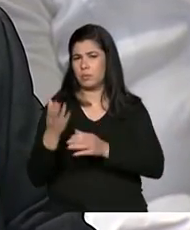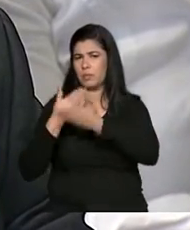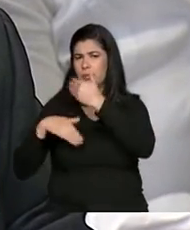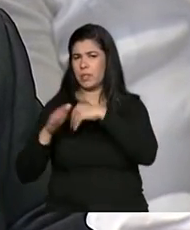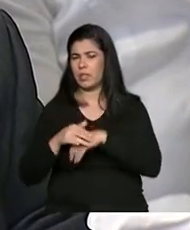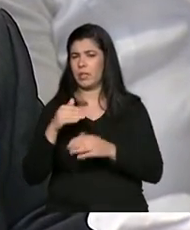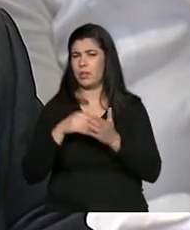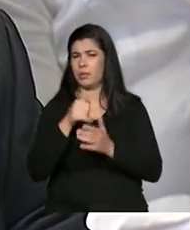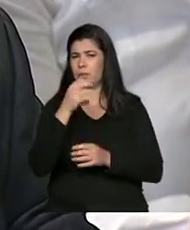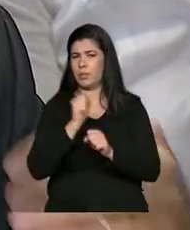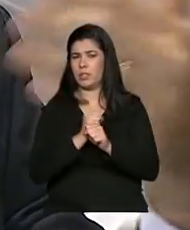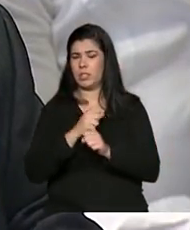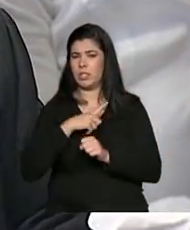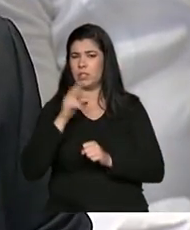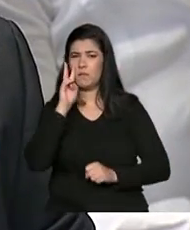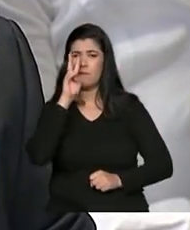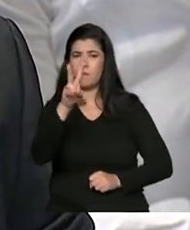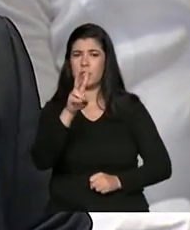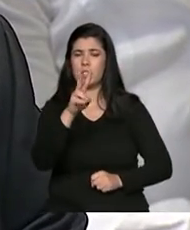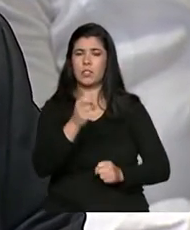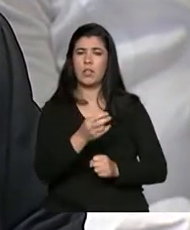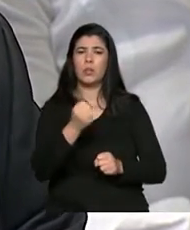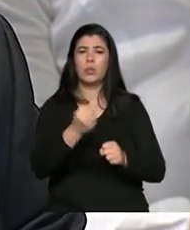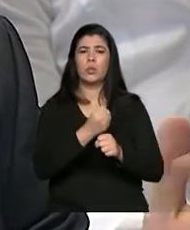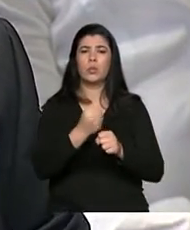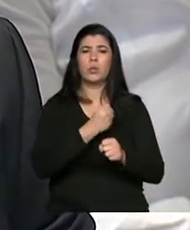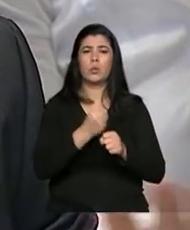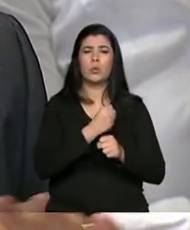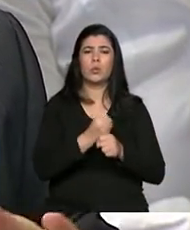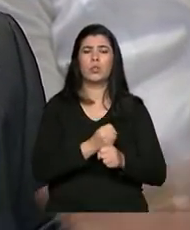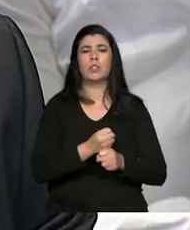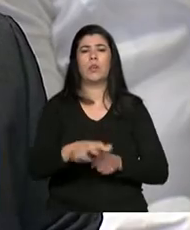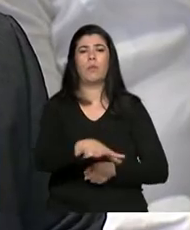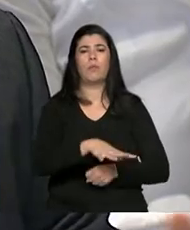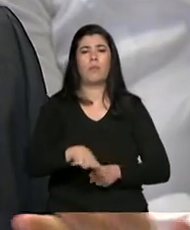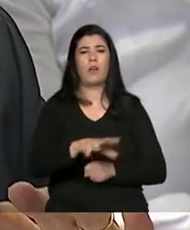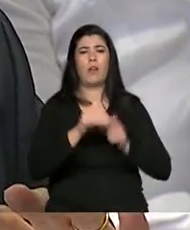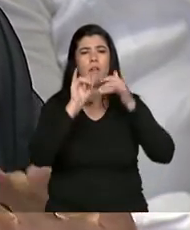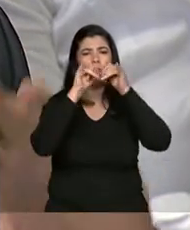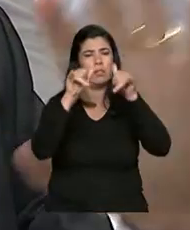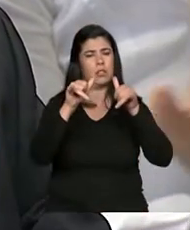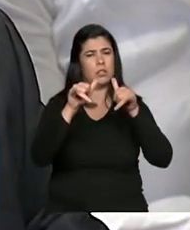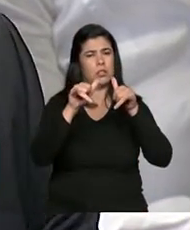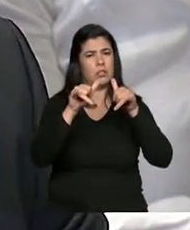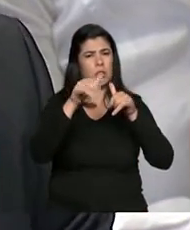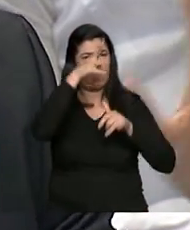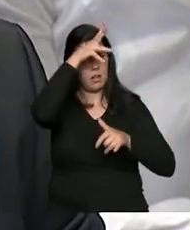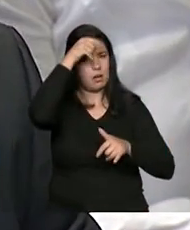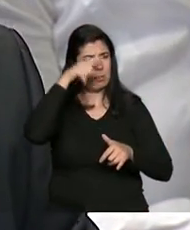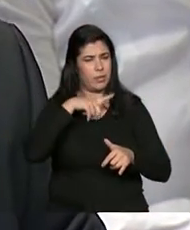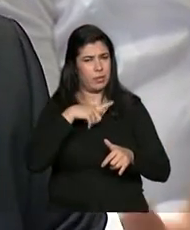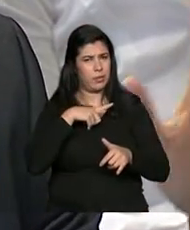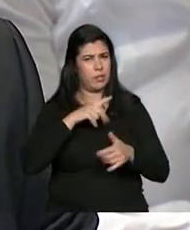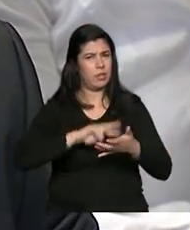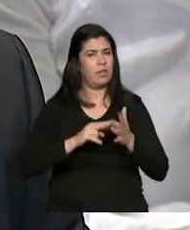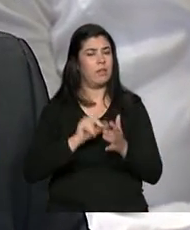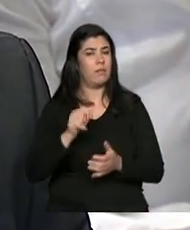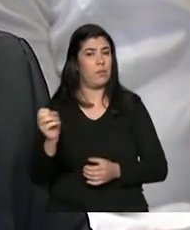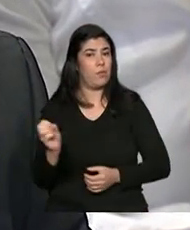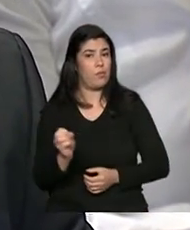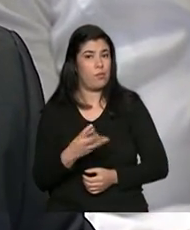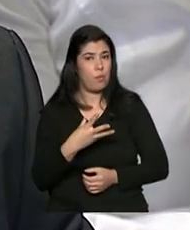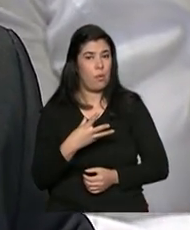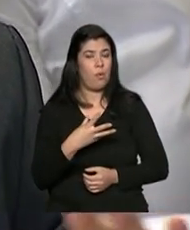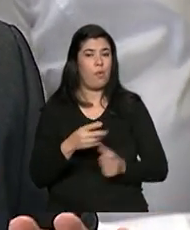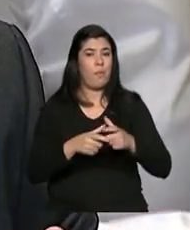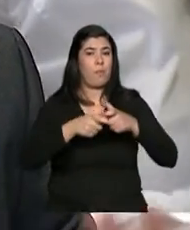outra previsão de novas usinas amazônicas é isso significa que o ciclo de novos grandes empreendimentos mega